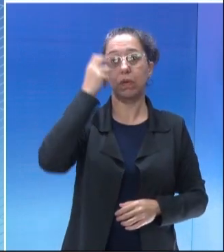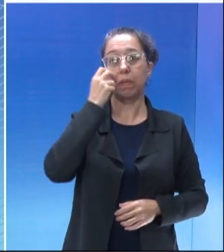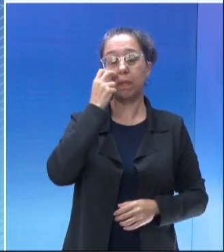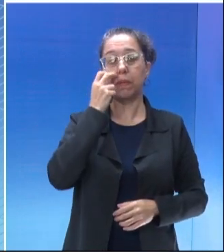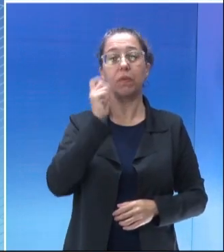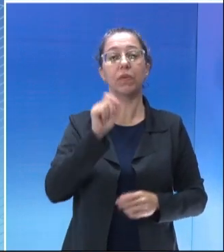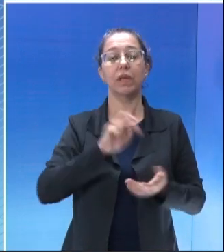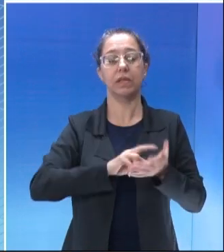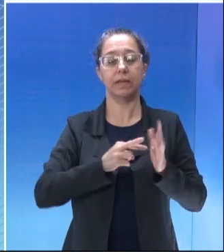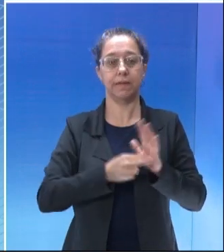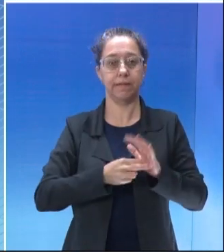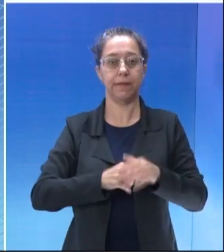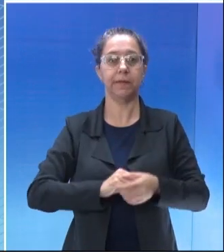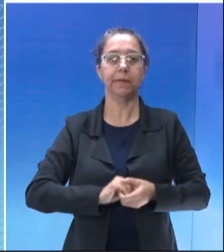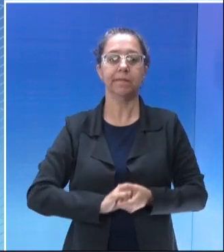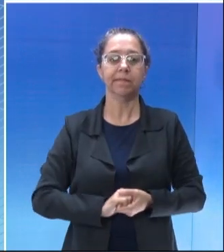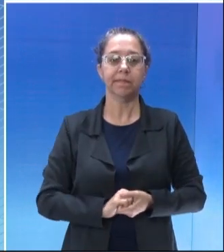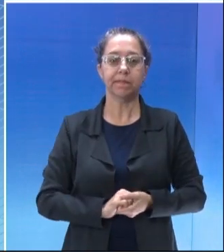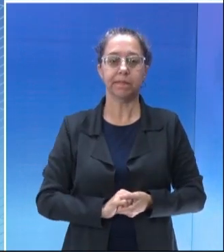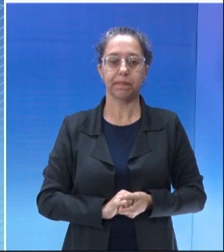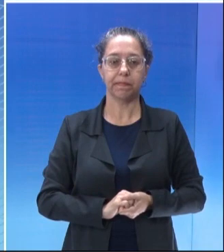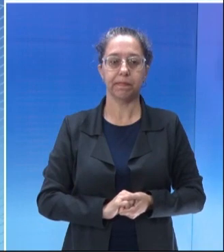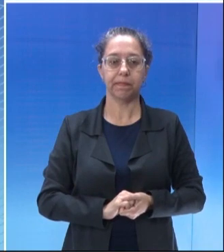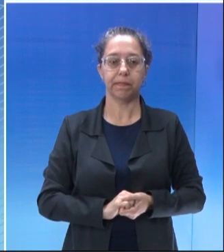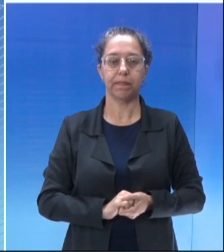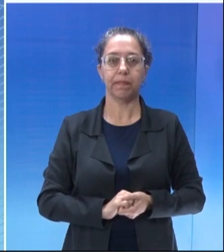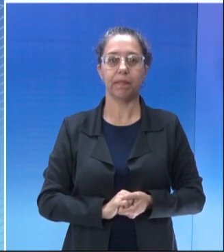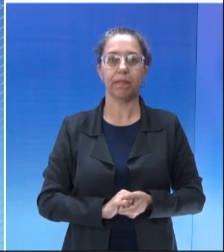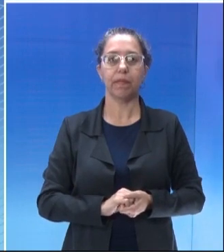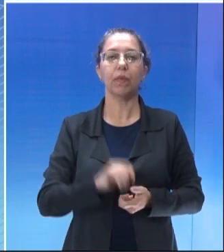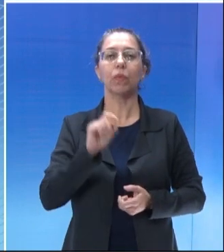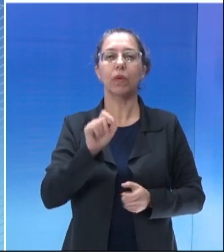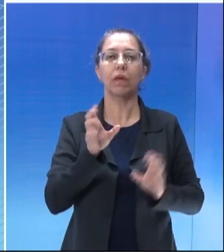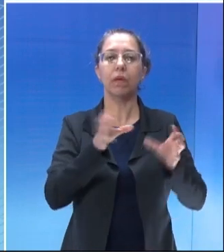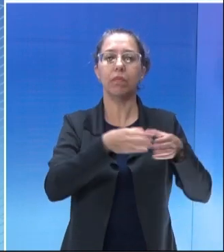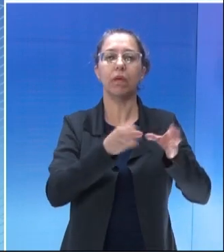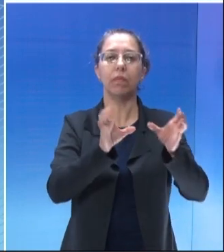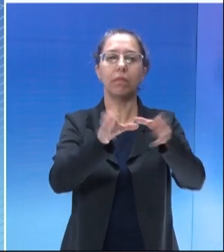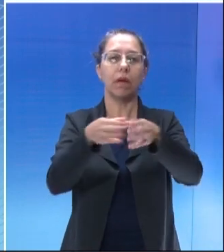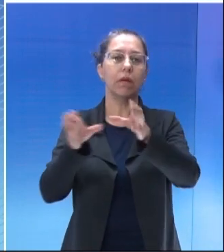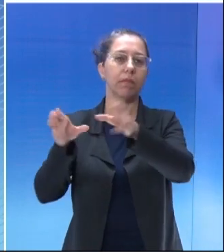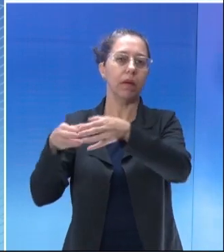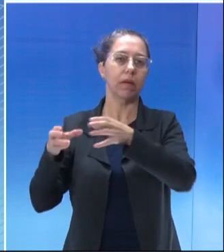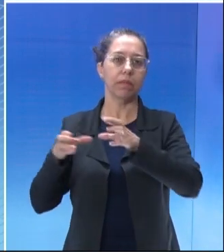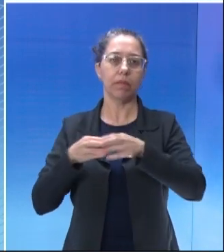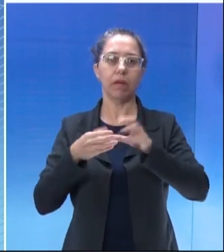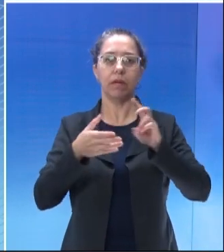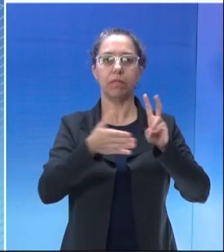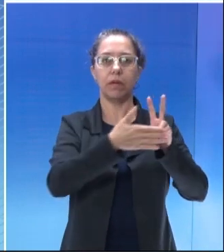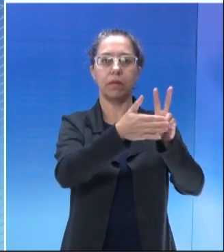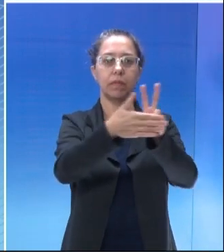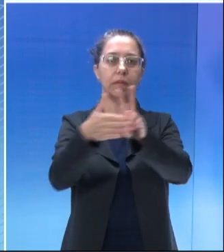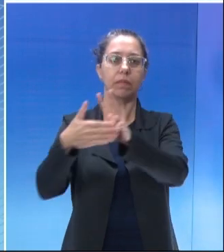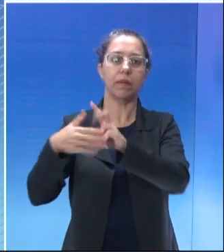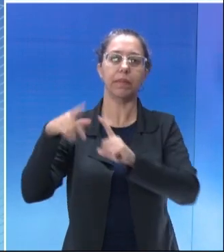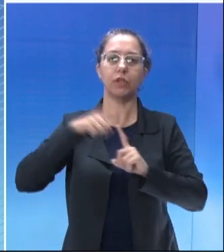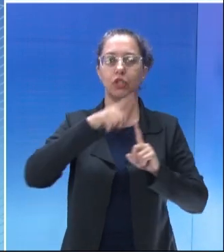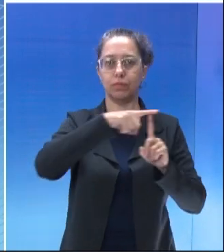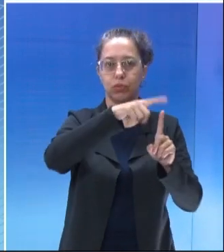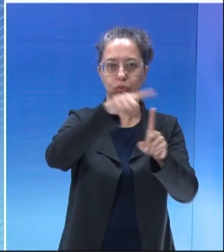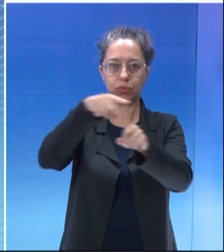é aculturação? O que são etnias? Né? Nós temos que ter bem claro esses